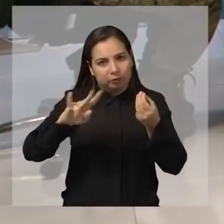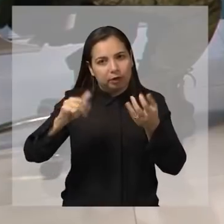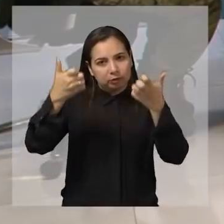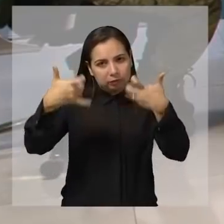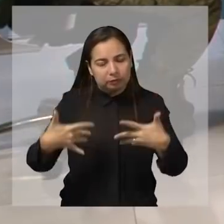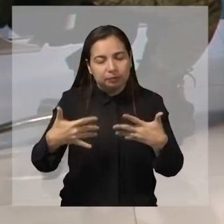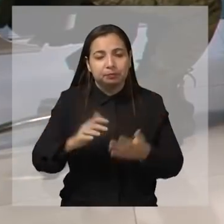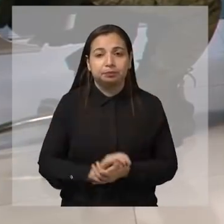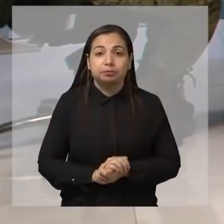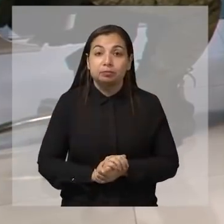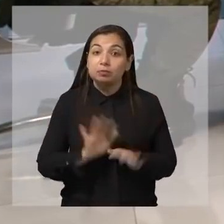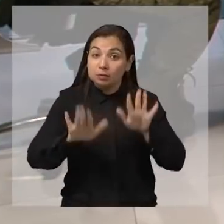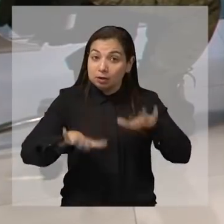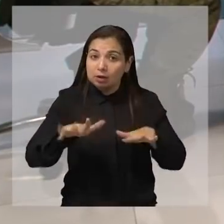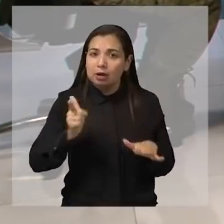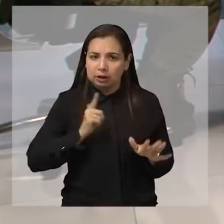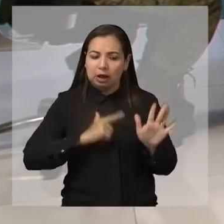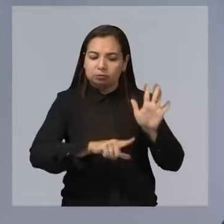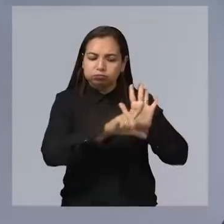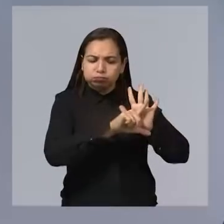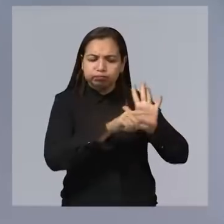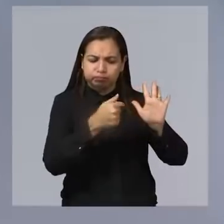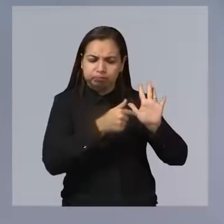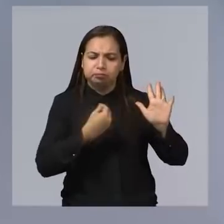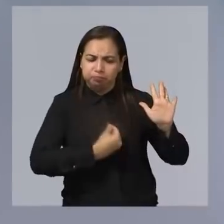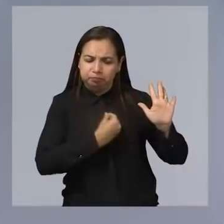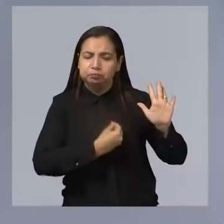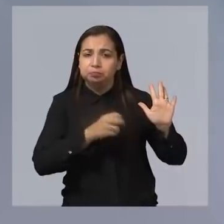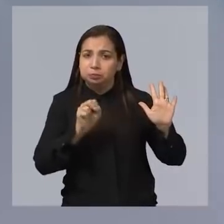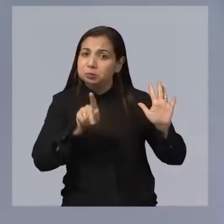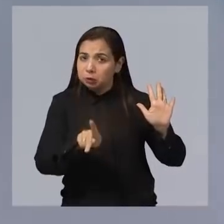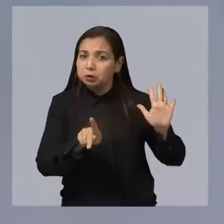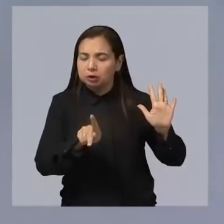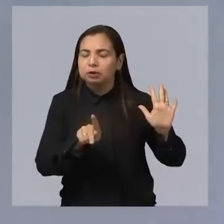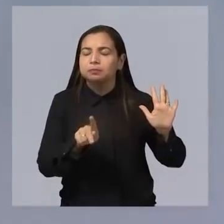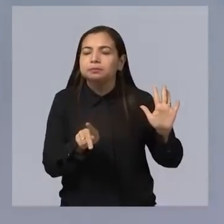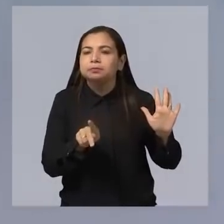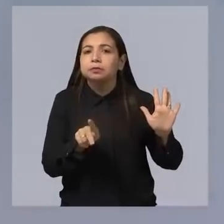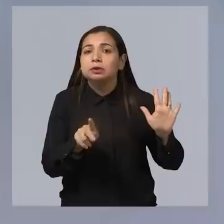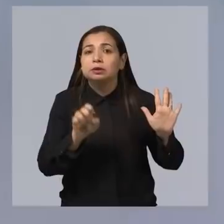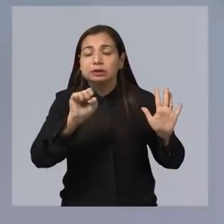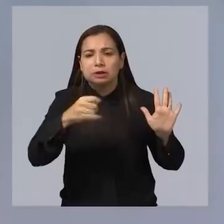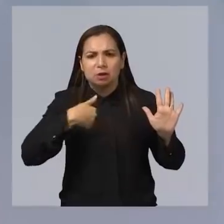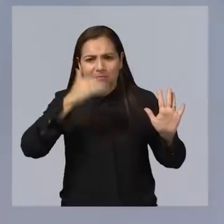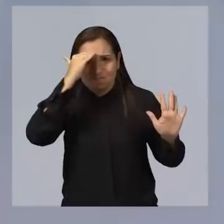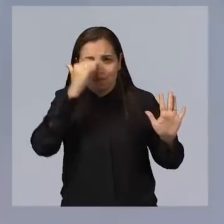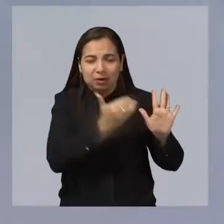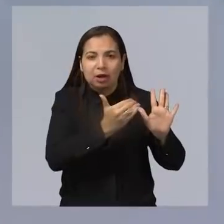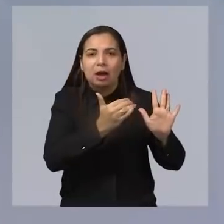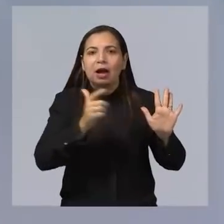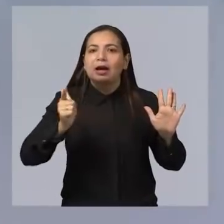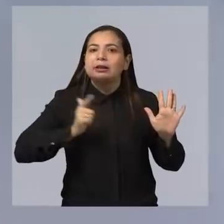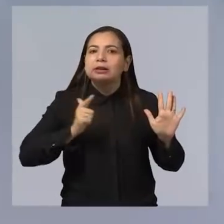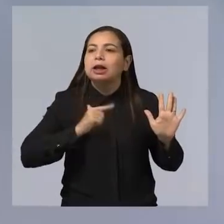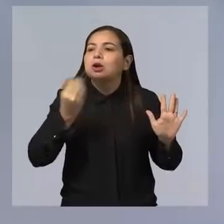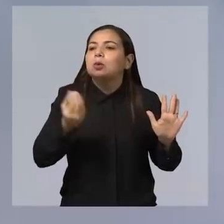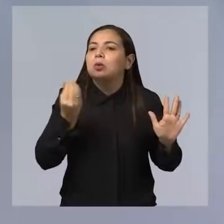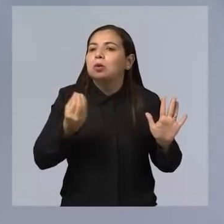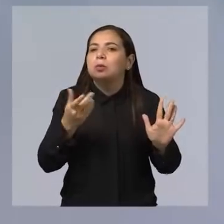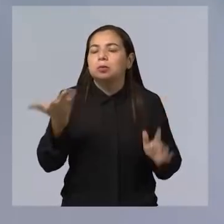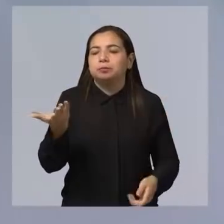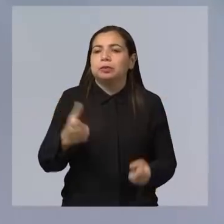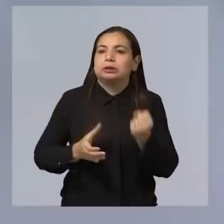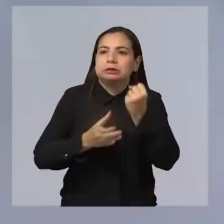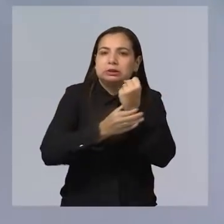às vezes eu cumprindo a lei, assim, se fosse tudo ideal, colocasse um em cada... Não estaria dentro do que? Questões de segurança,